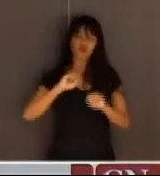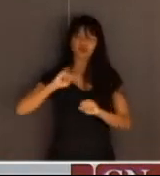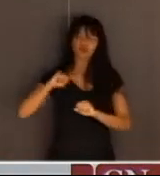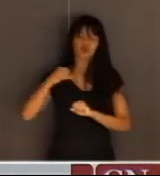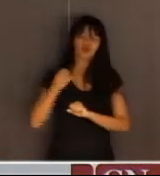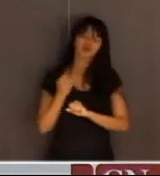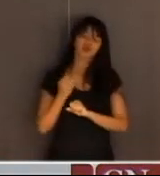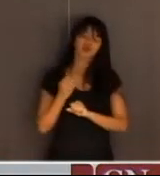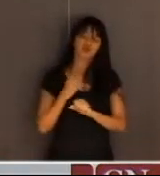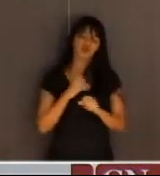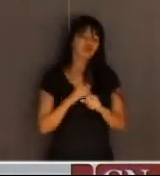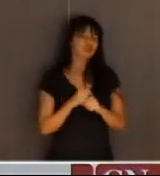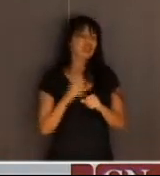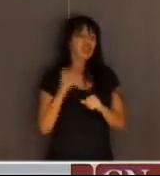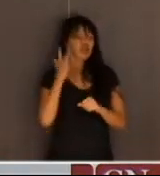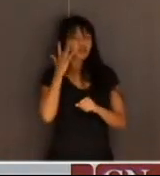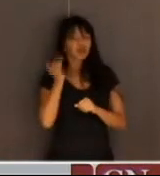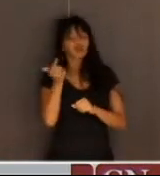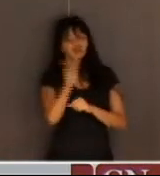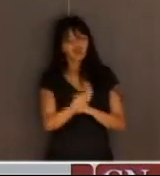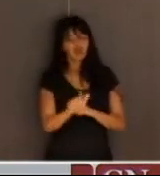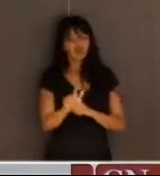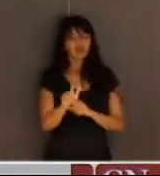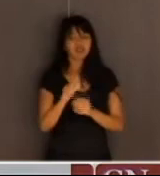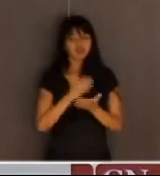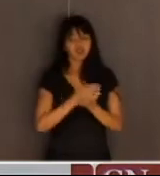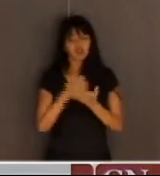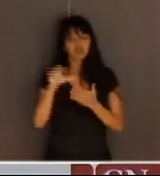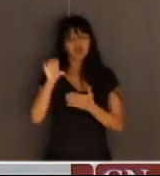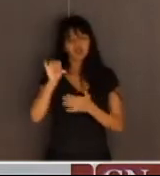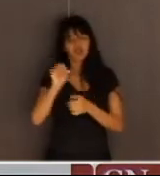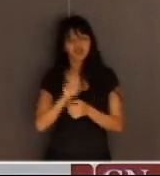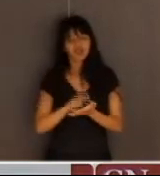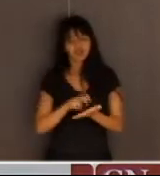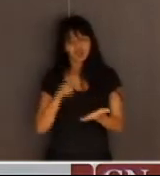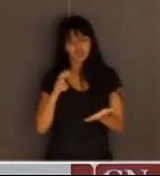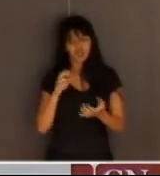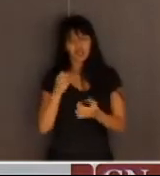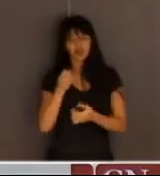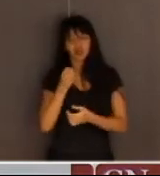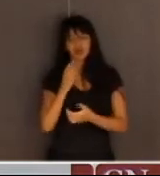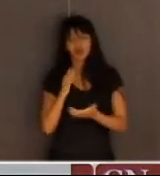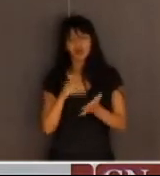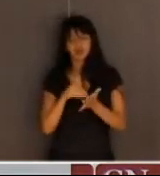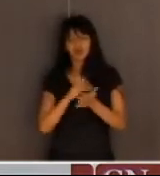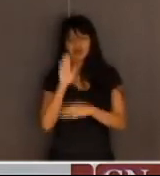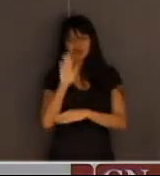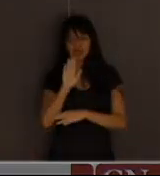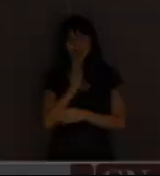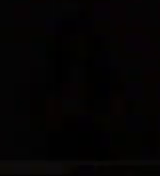presença e amanhã retornaremos às atividades às 9 horas da manhã. Um bom final de tarde a todas e todos.